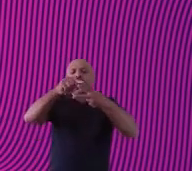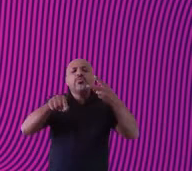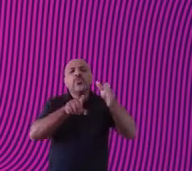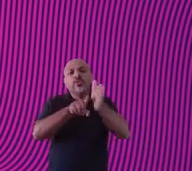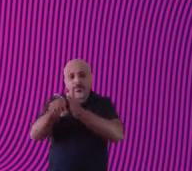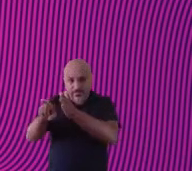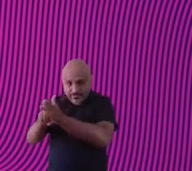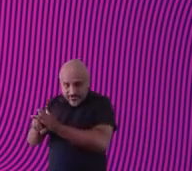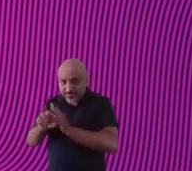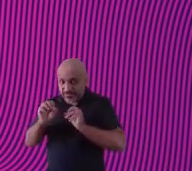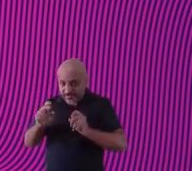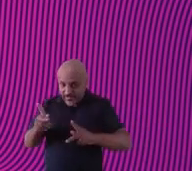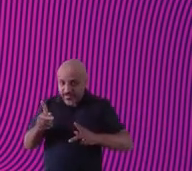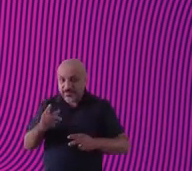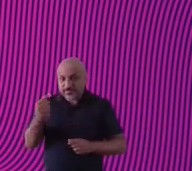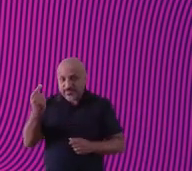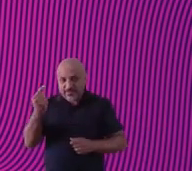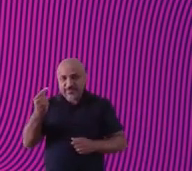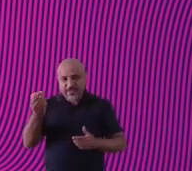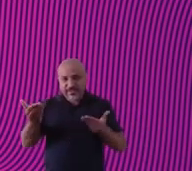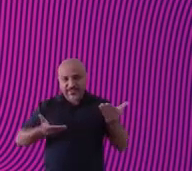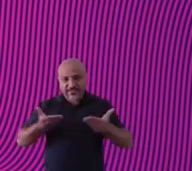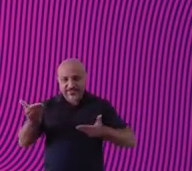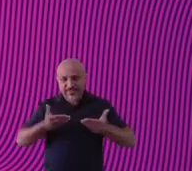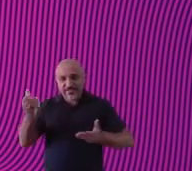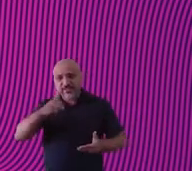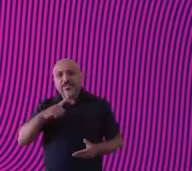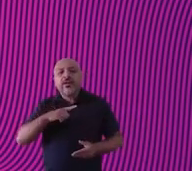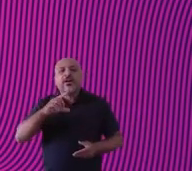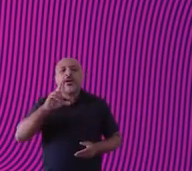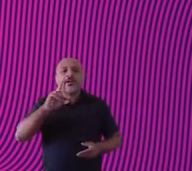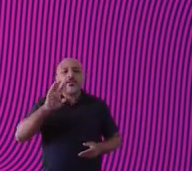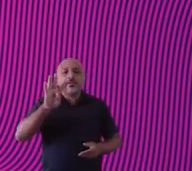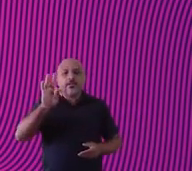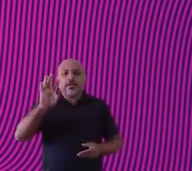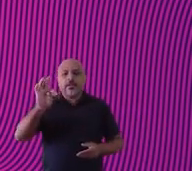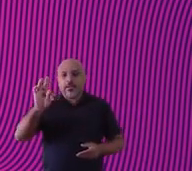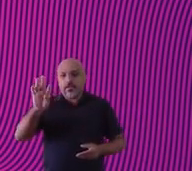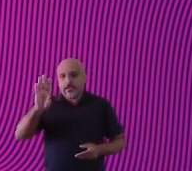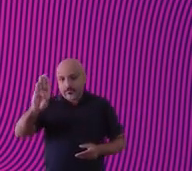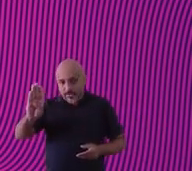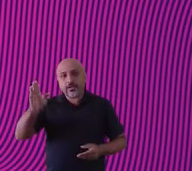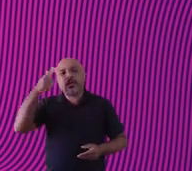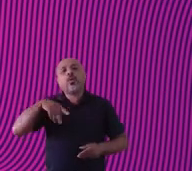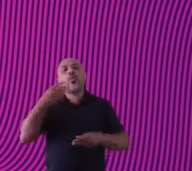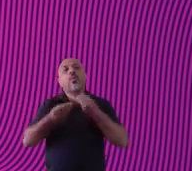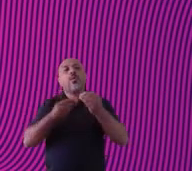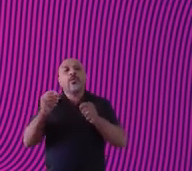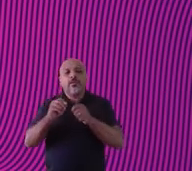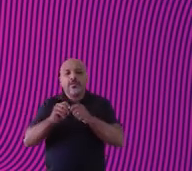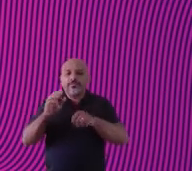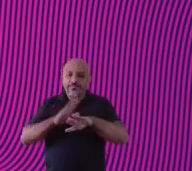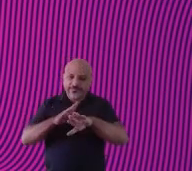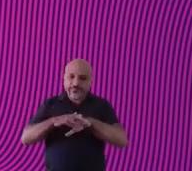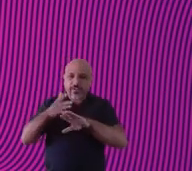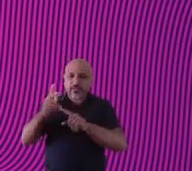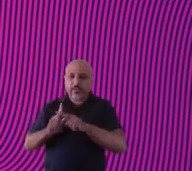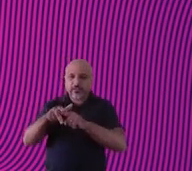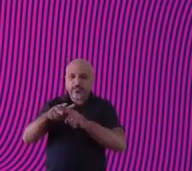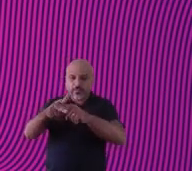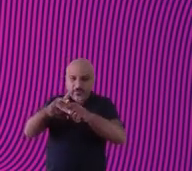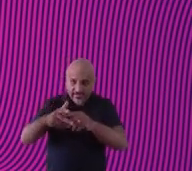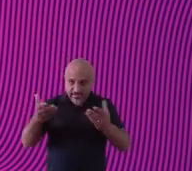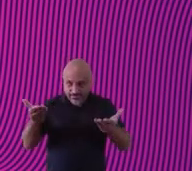sabe que tá ok meu minha primeira linha de tratamento dar a gente beber e aí depois como é que eu faço essa essa manutenção